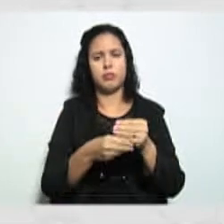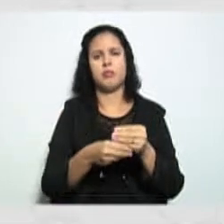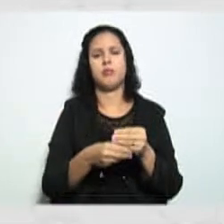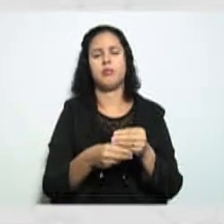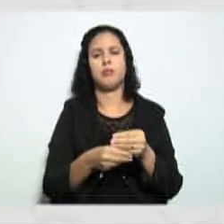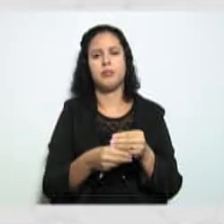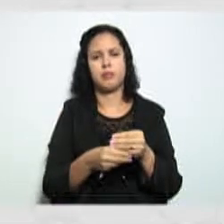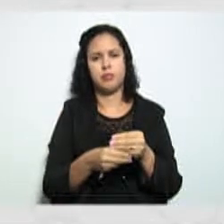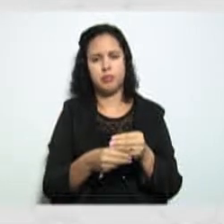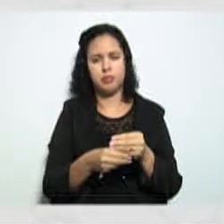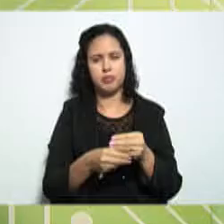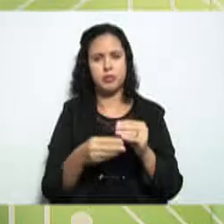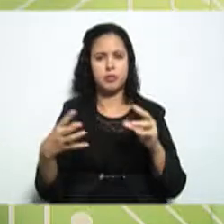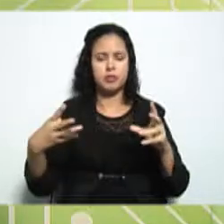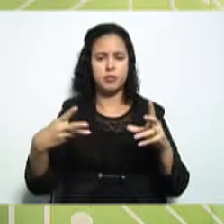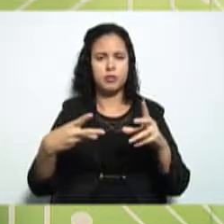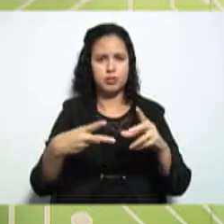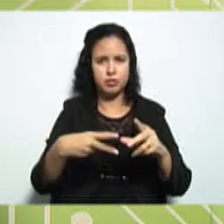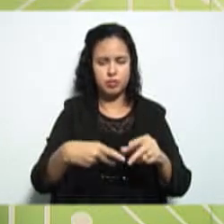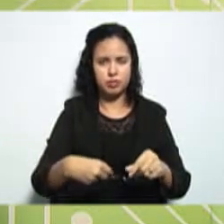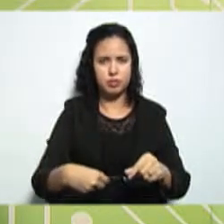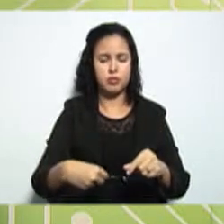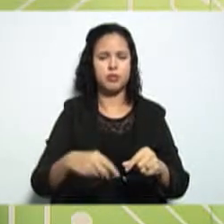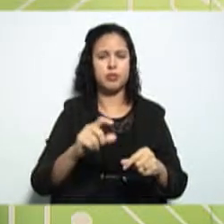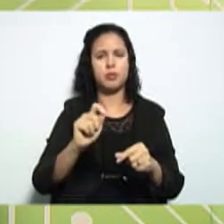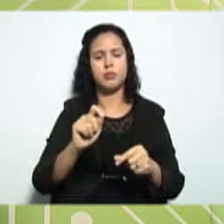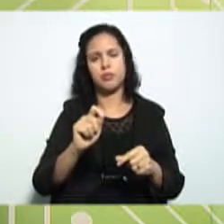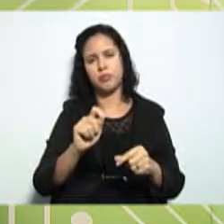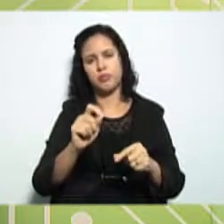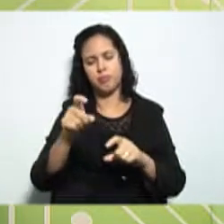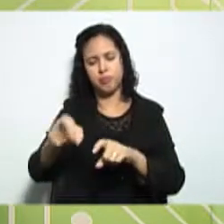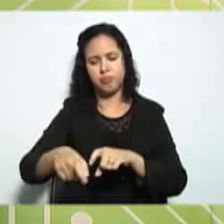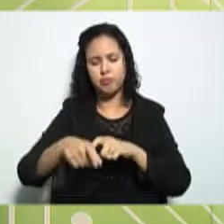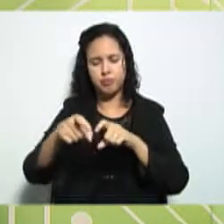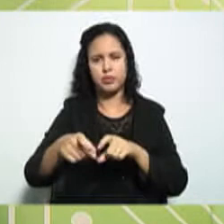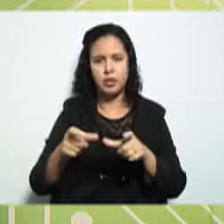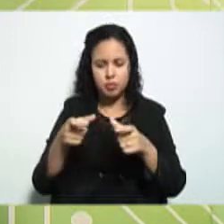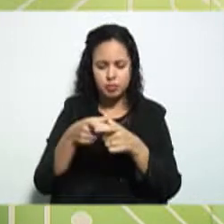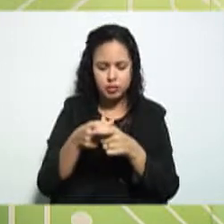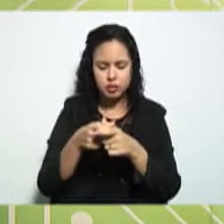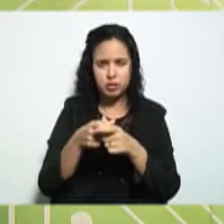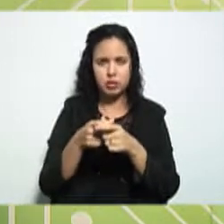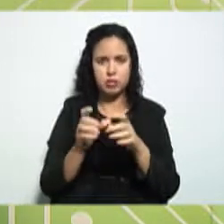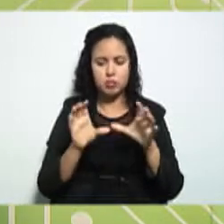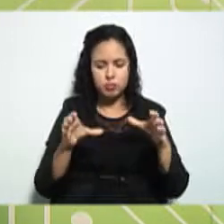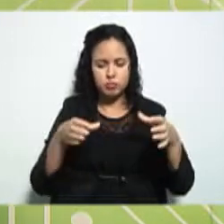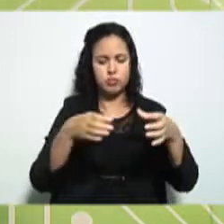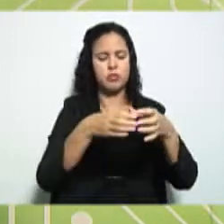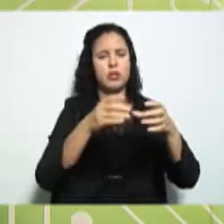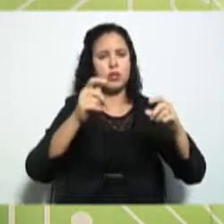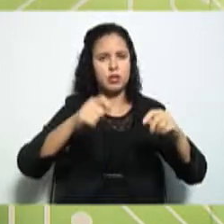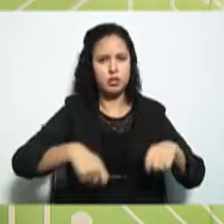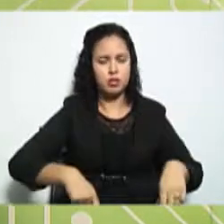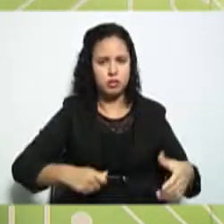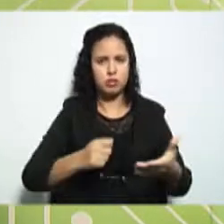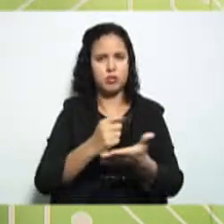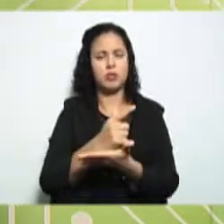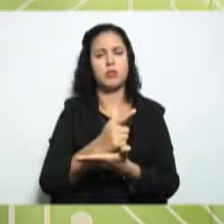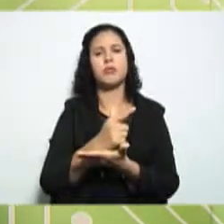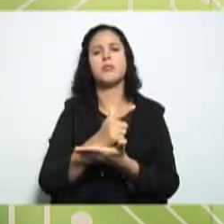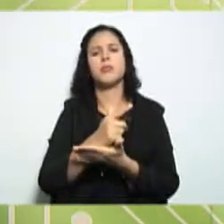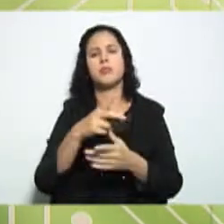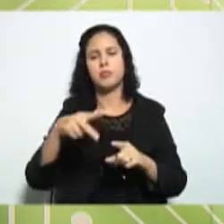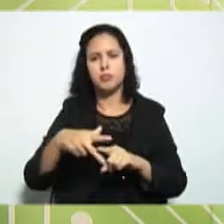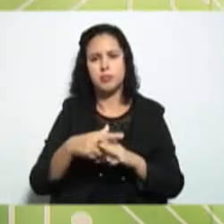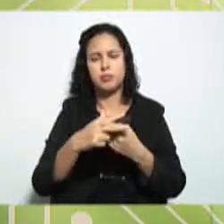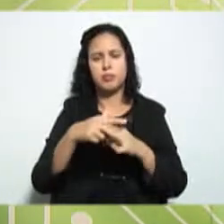relativamente pequena, eles têm condições de comprar maquinário, de se industrializar, de trazer produtos que vão ser